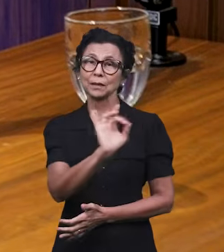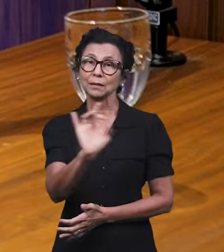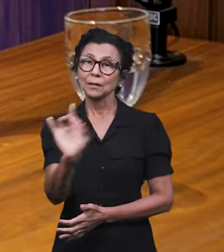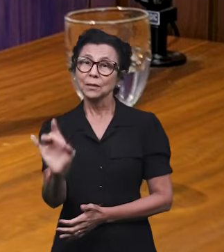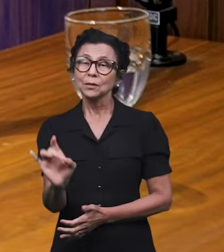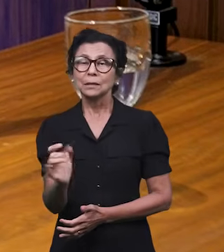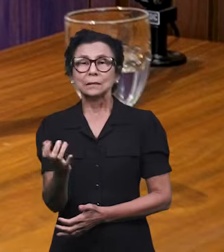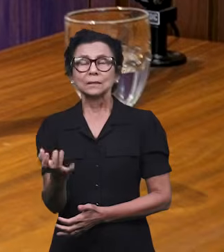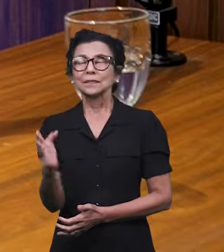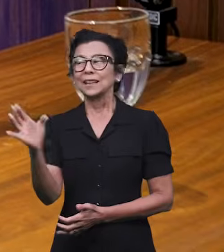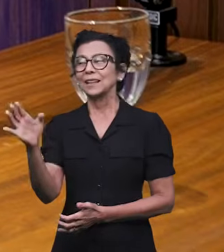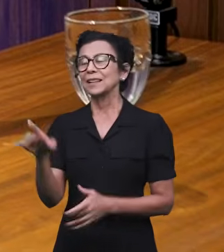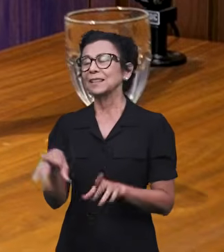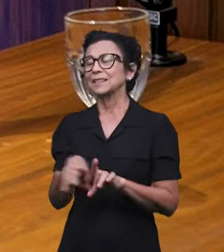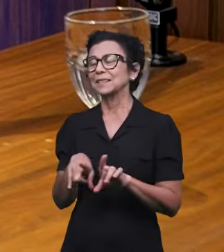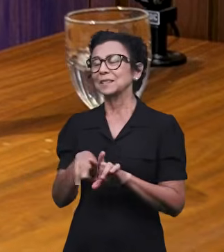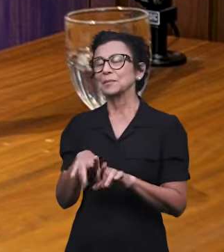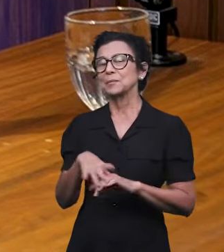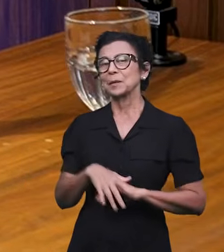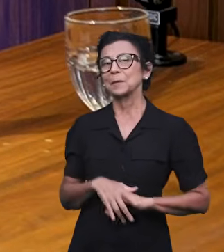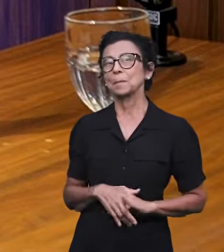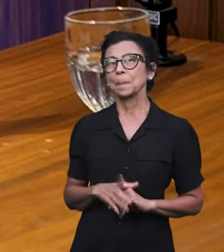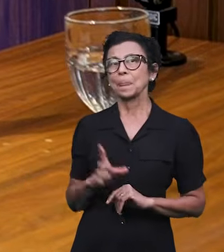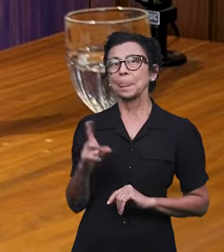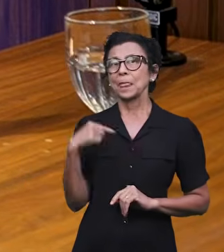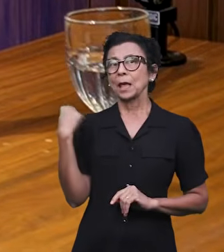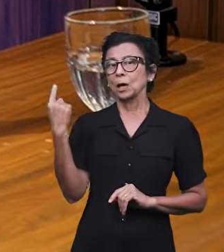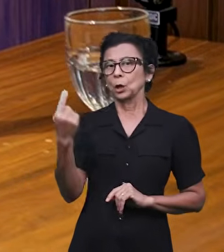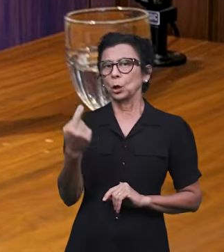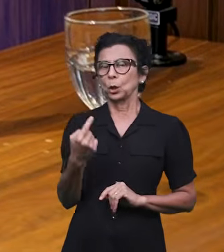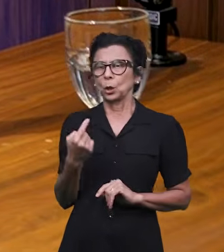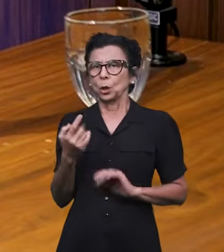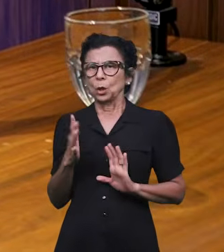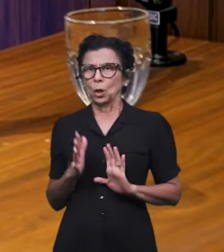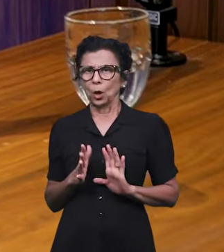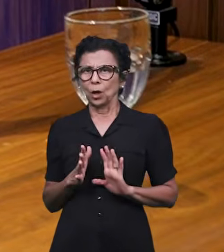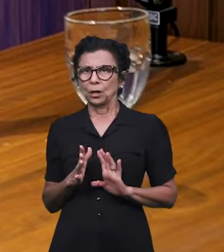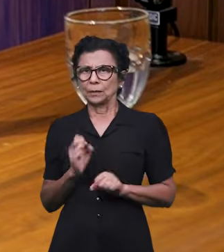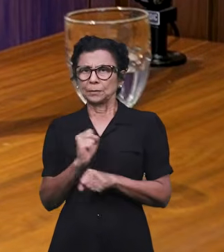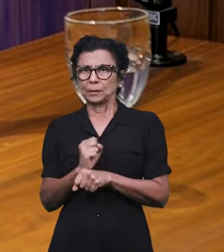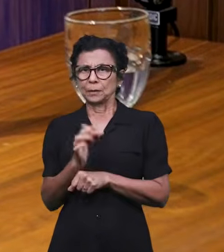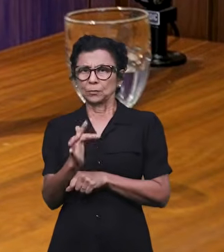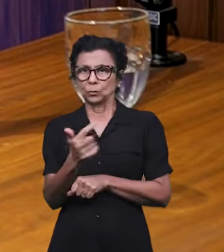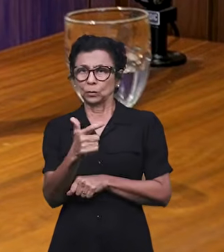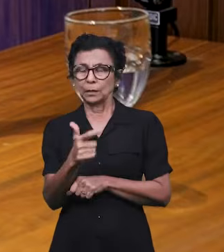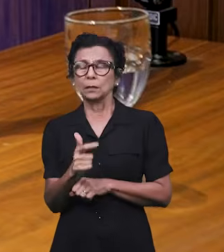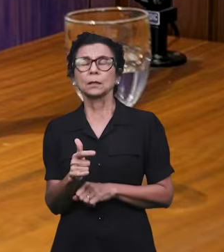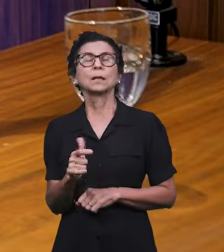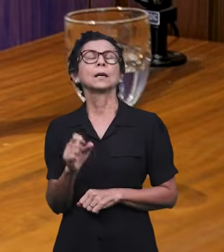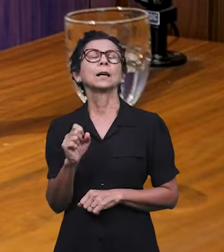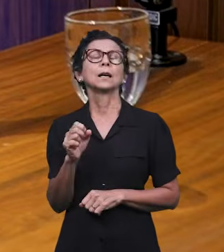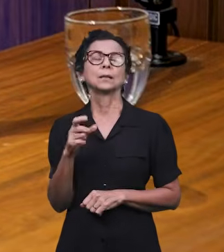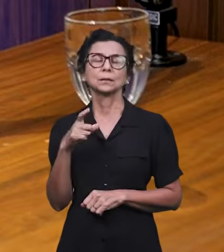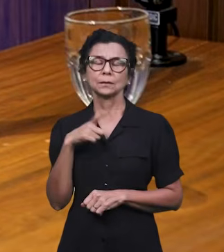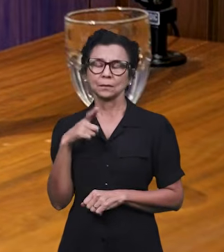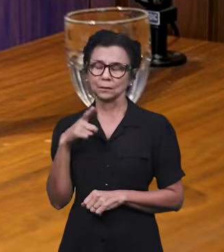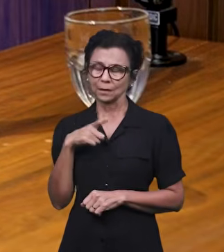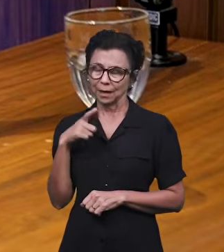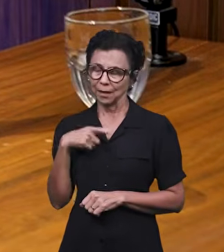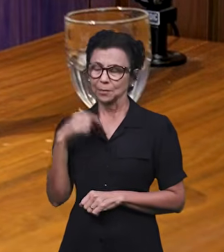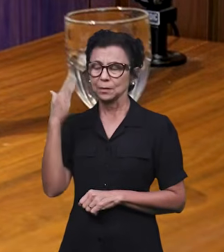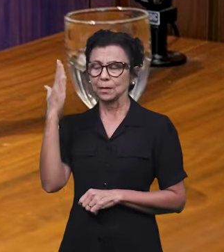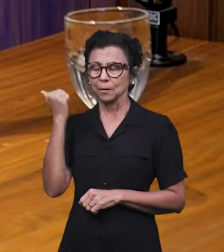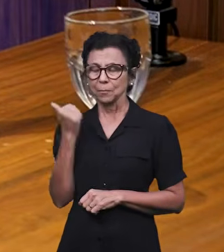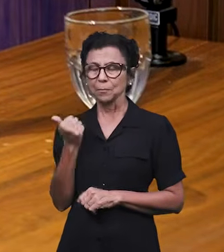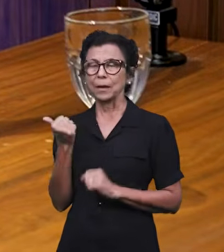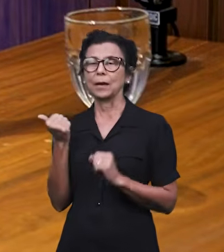Então, vale até aquela palavra, né? Nós não estamos como os que não têm esperança. Nós temos uma esperança, nós temos um local que vamos morar,